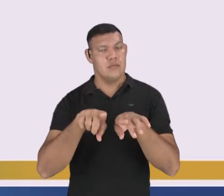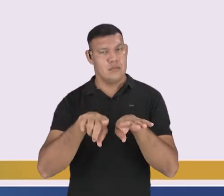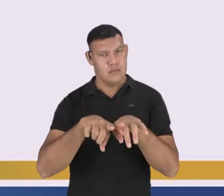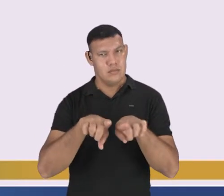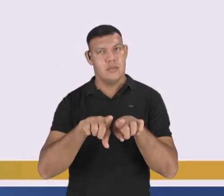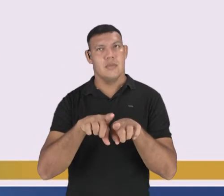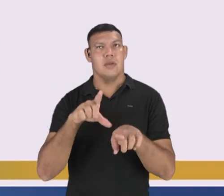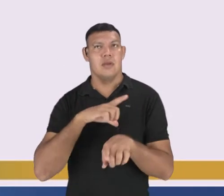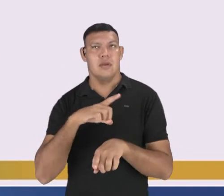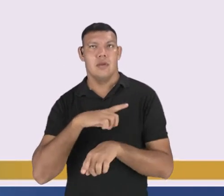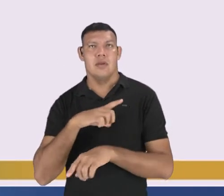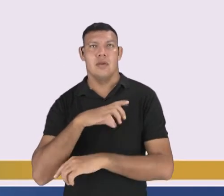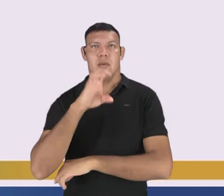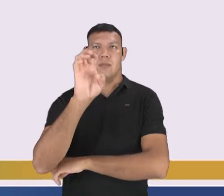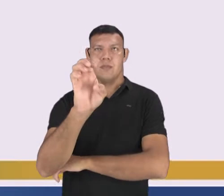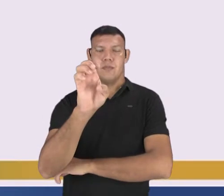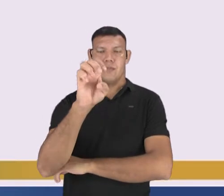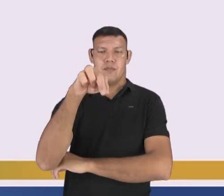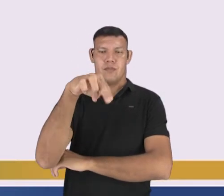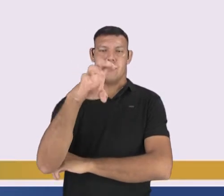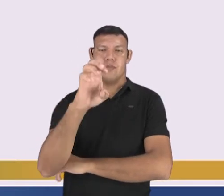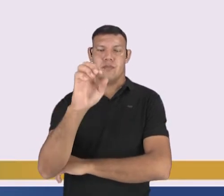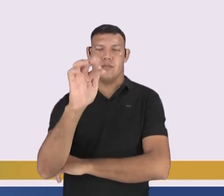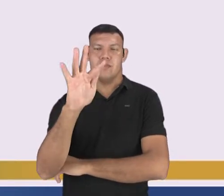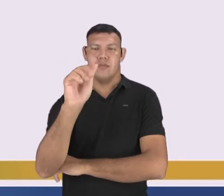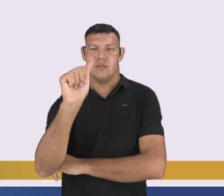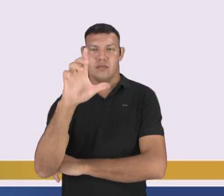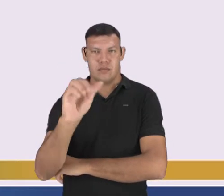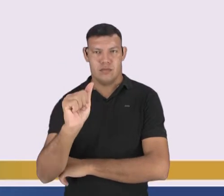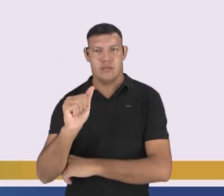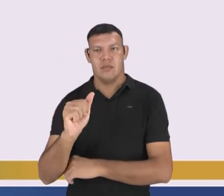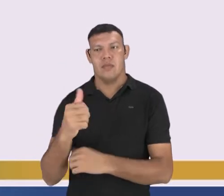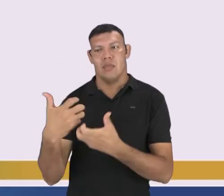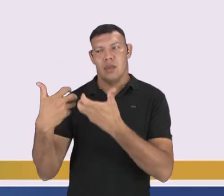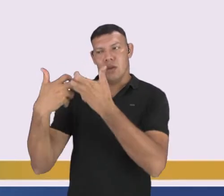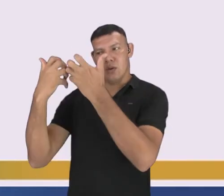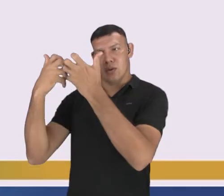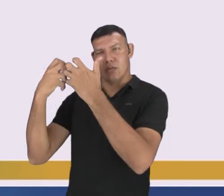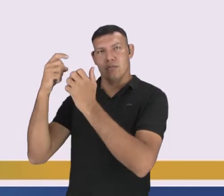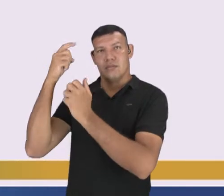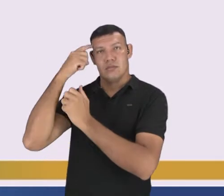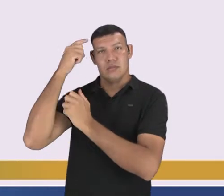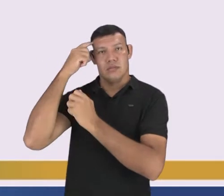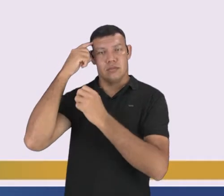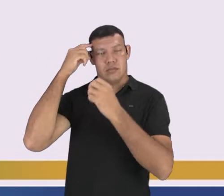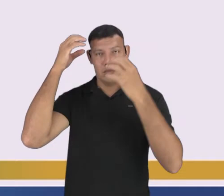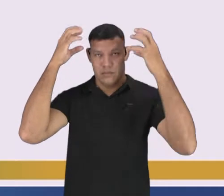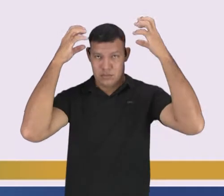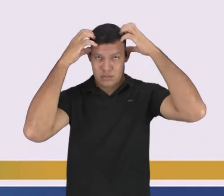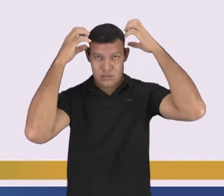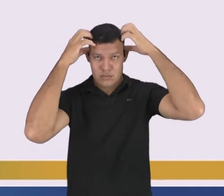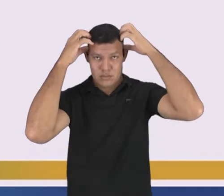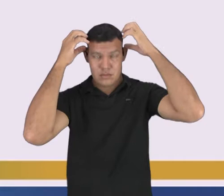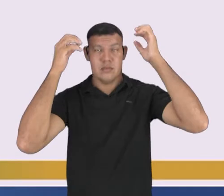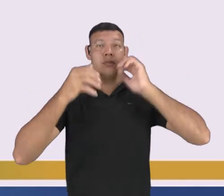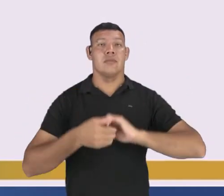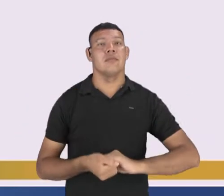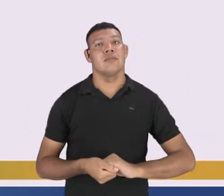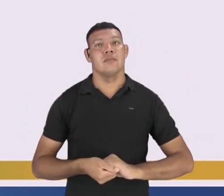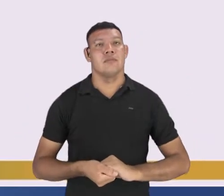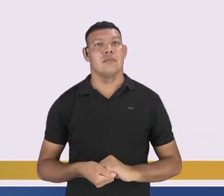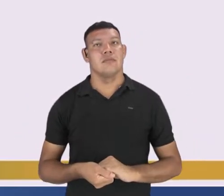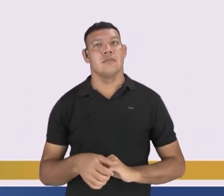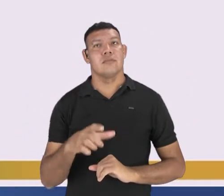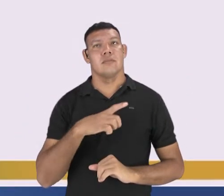pesa em torno de 1,5 kg e está localizado dentro do nosso crânio, ou seja, dentro da nossa caixa craniana. E